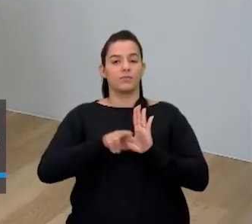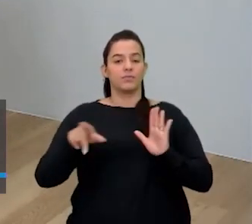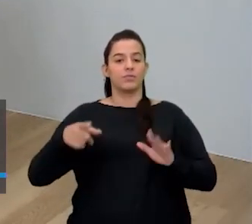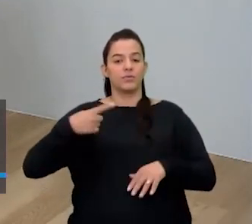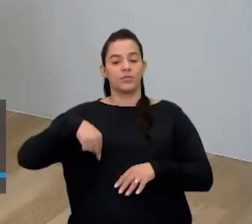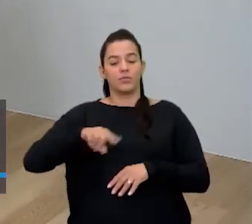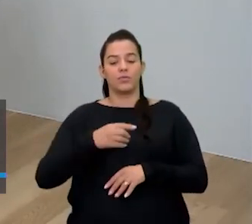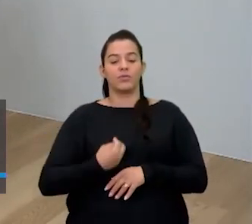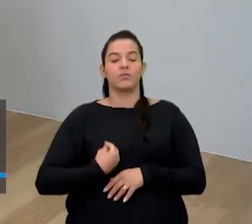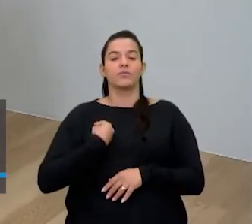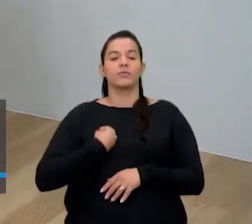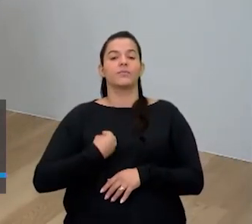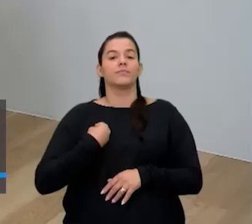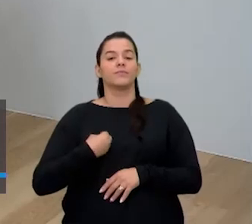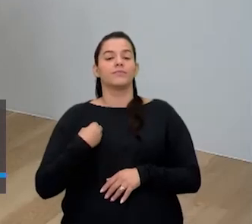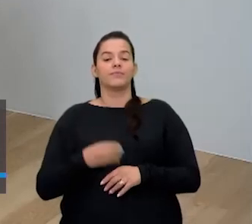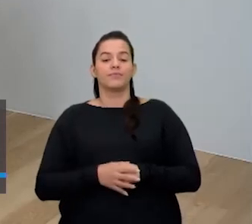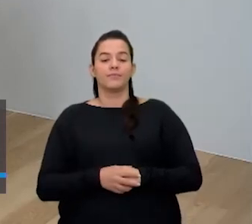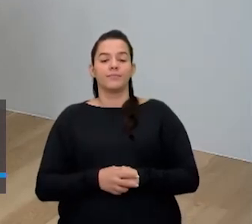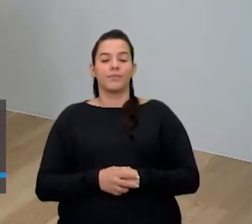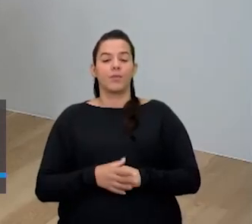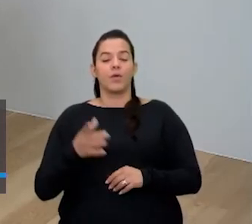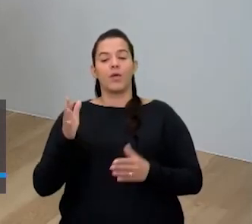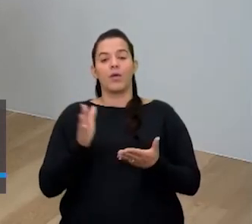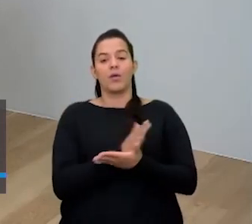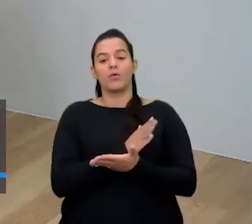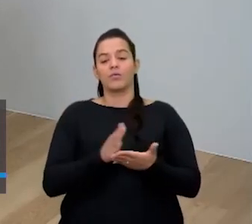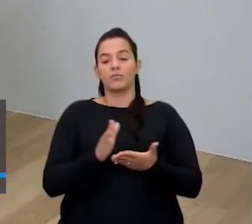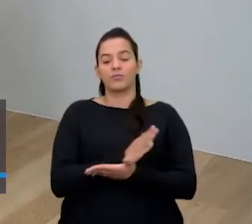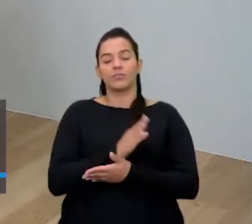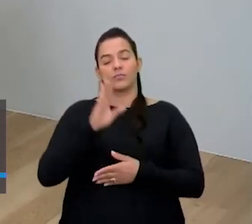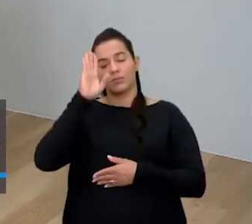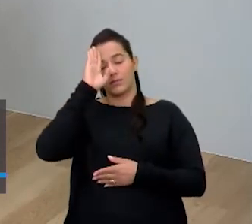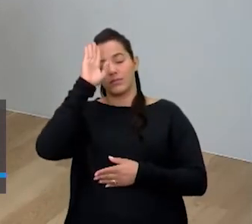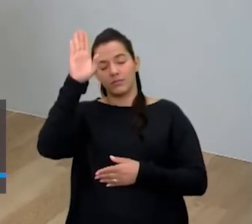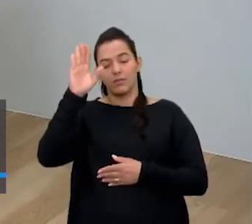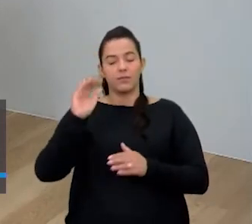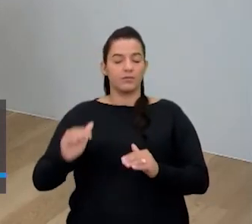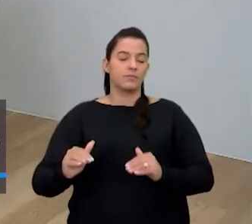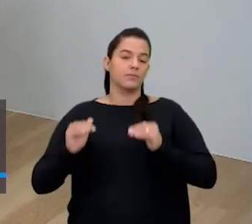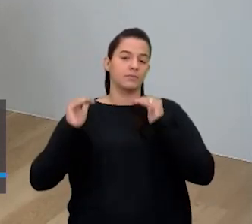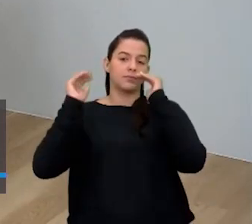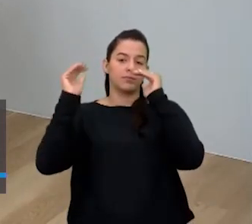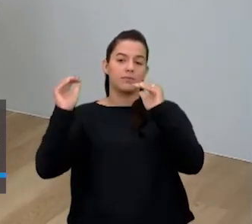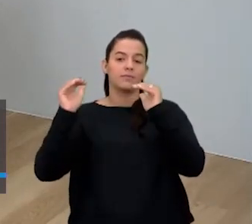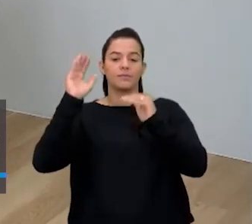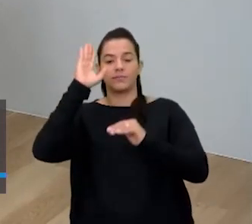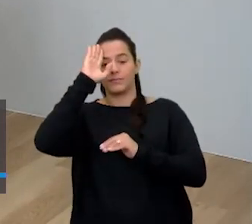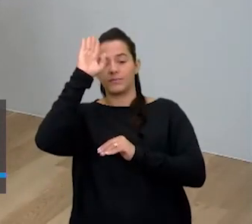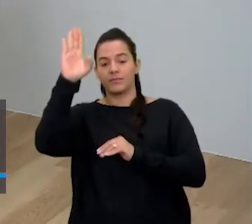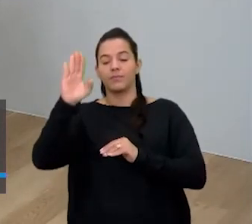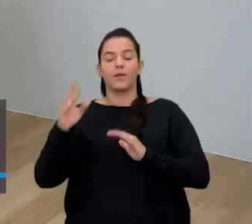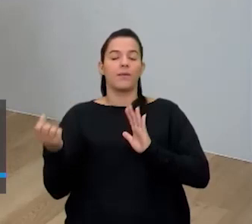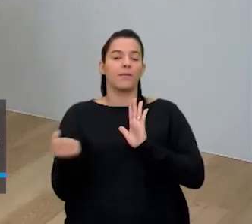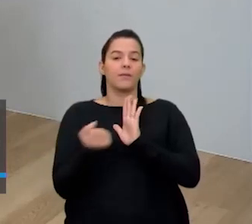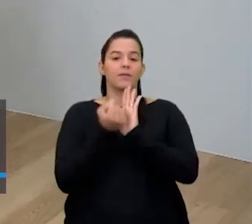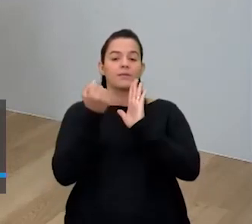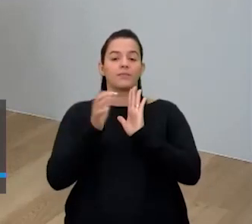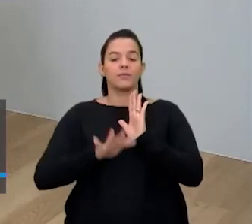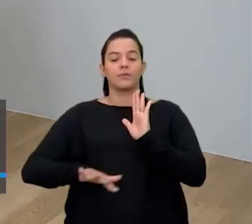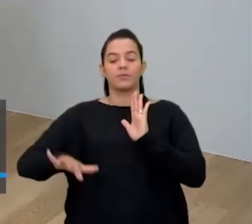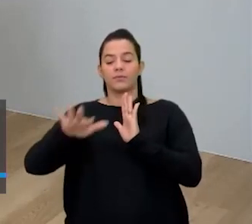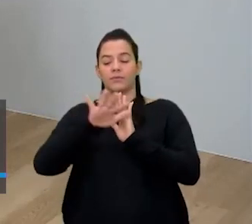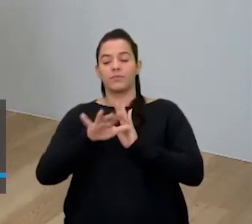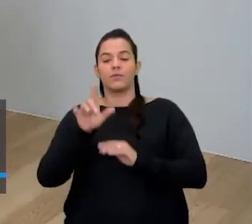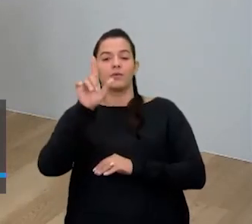civilizatório, um dos principais pilares, talvez até o principal pilar do patrimônio civilizatório